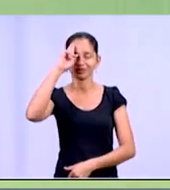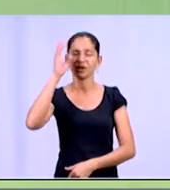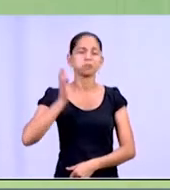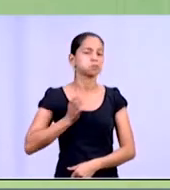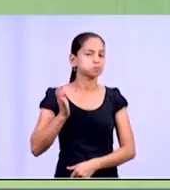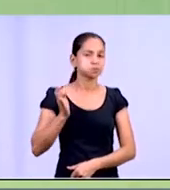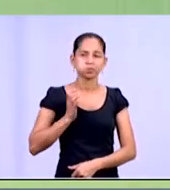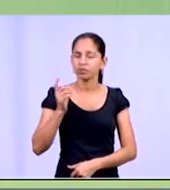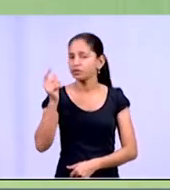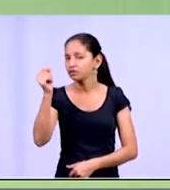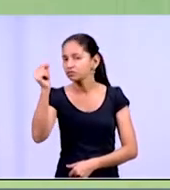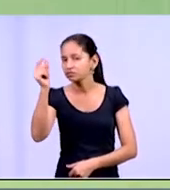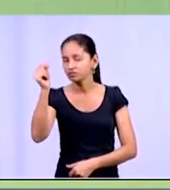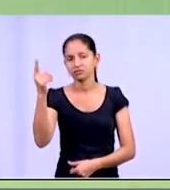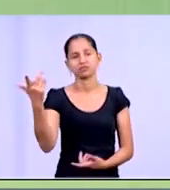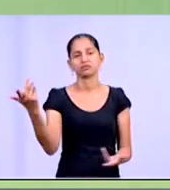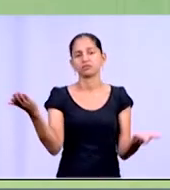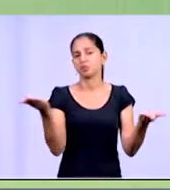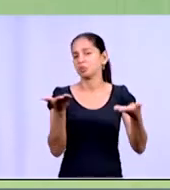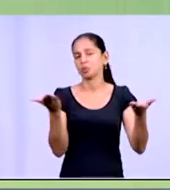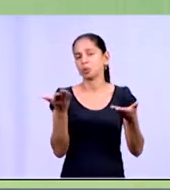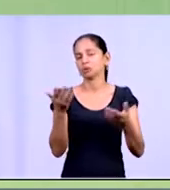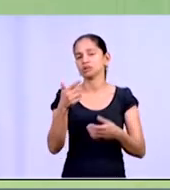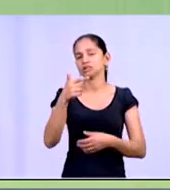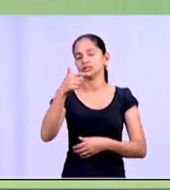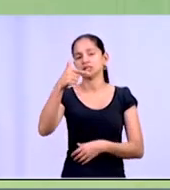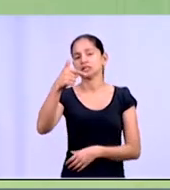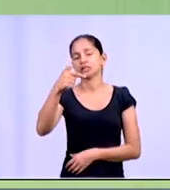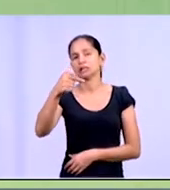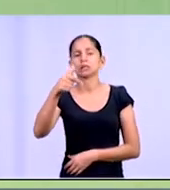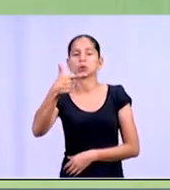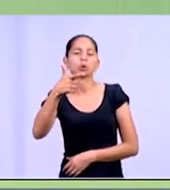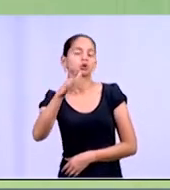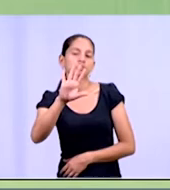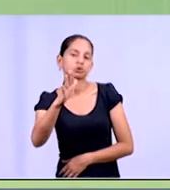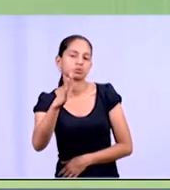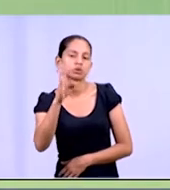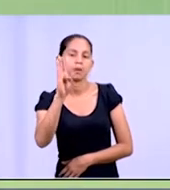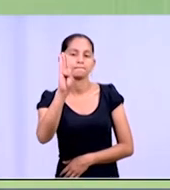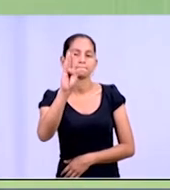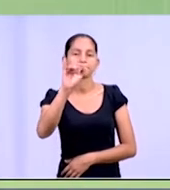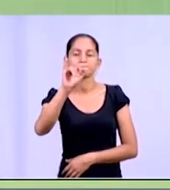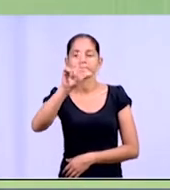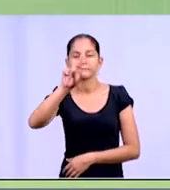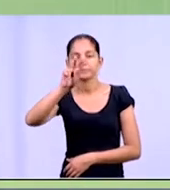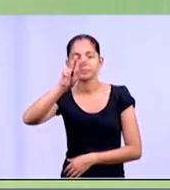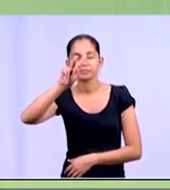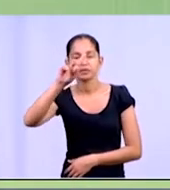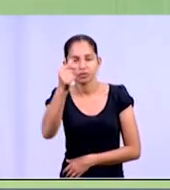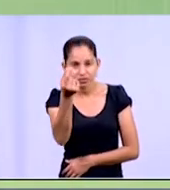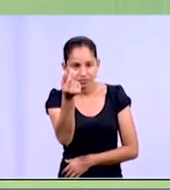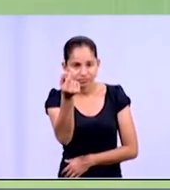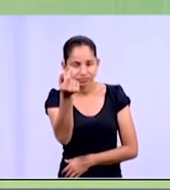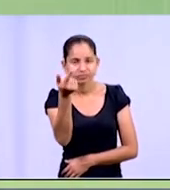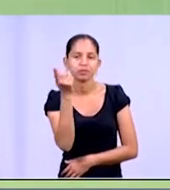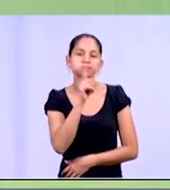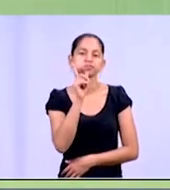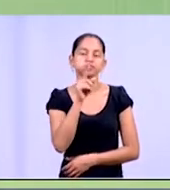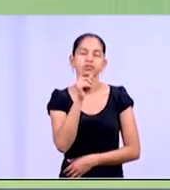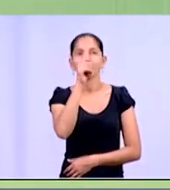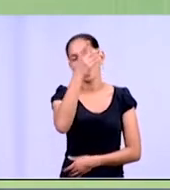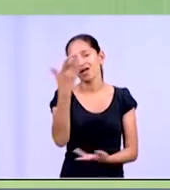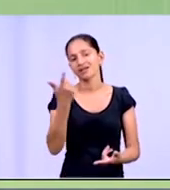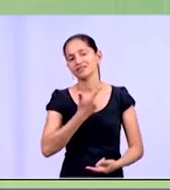rico do mundo, 72 bilhões de dólares hoje. Ele descobriu que aquela máquina era o futuro, o